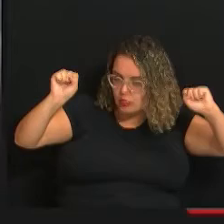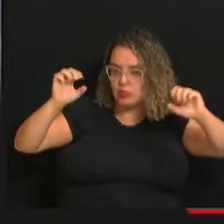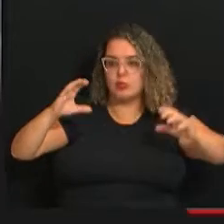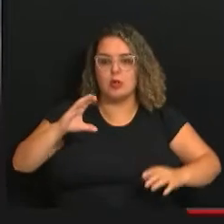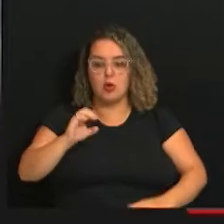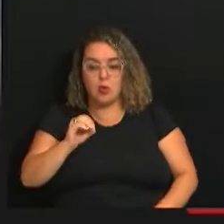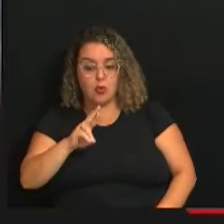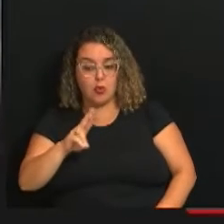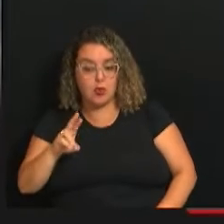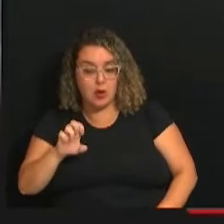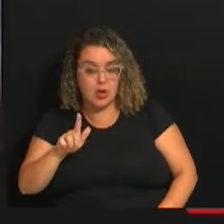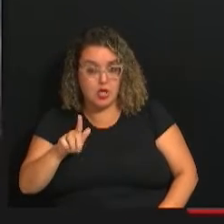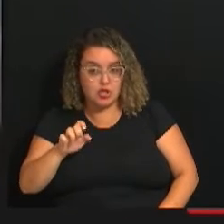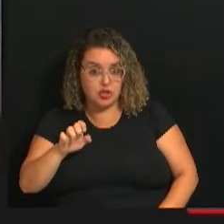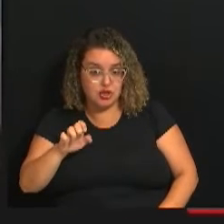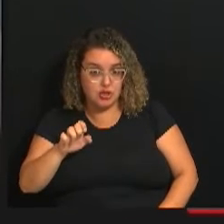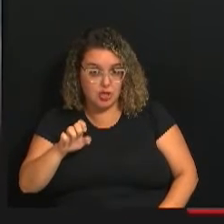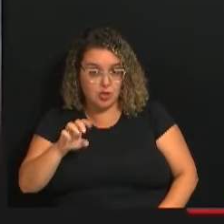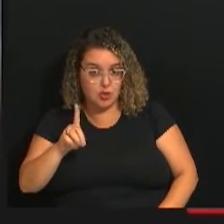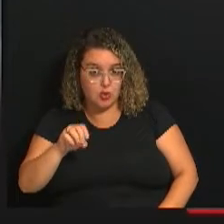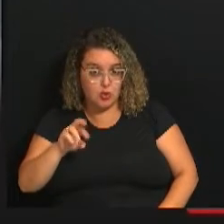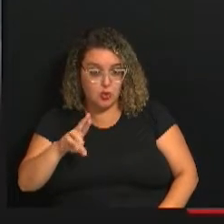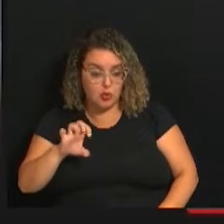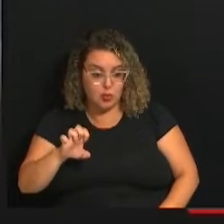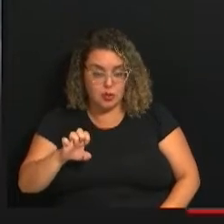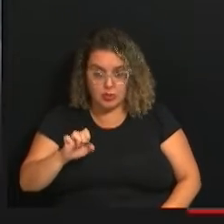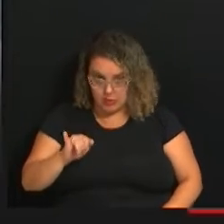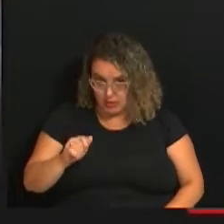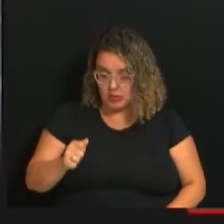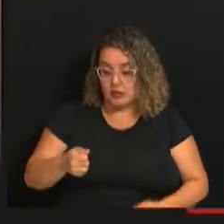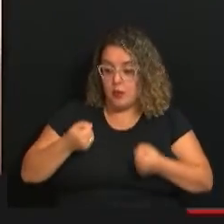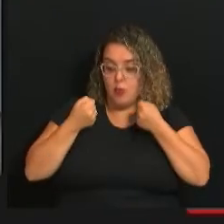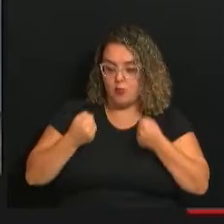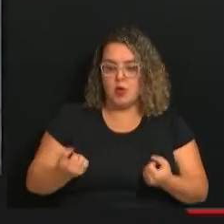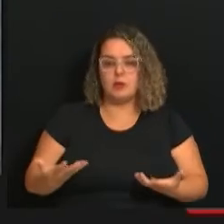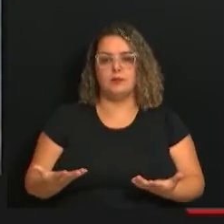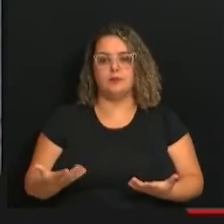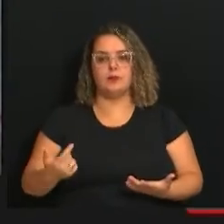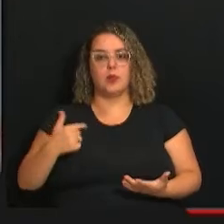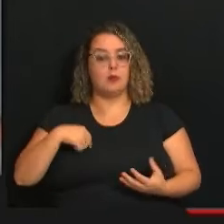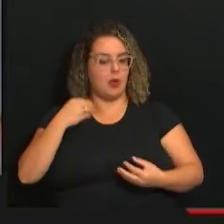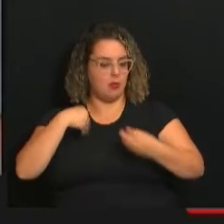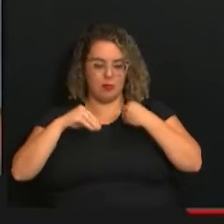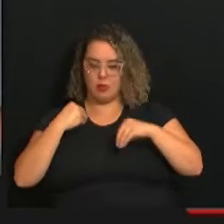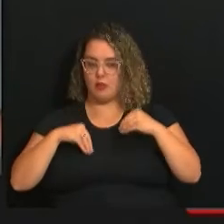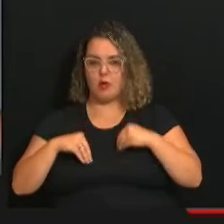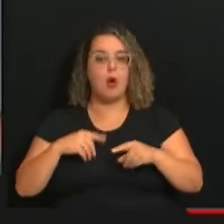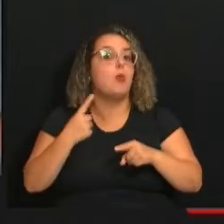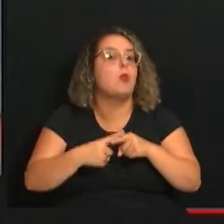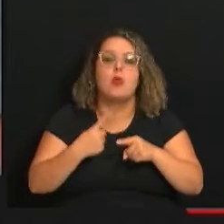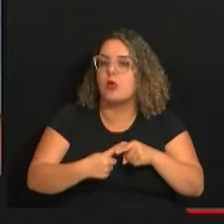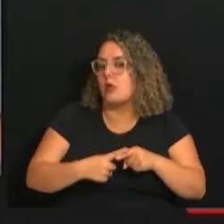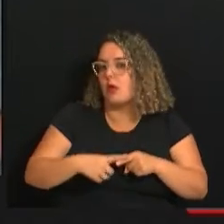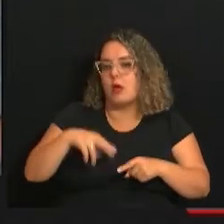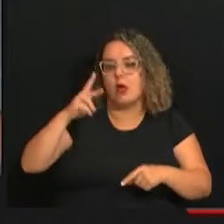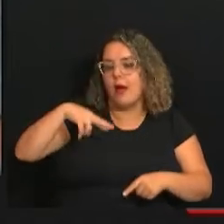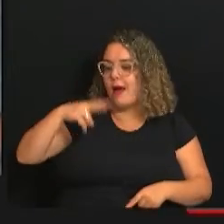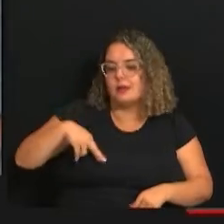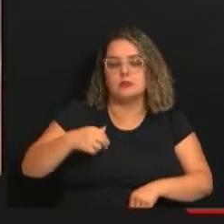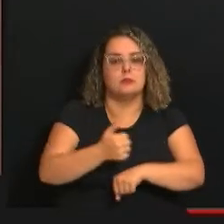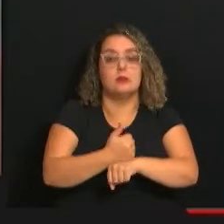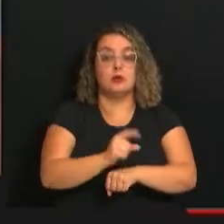10 mil processos na minha mão. Por mais que você tenha funcionário, equipamento,